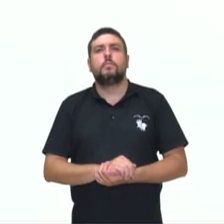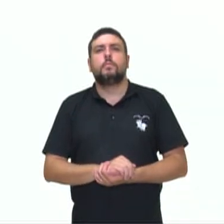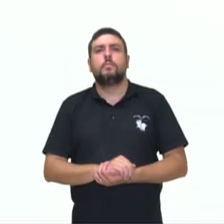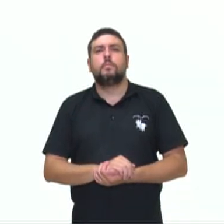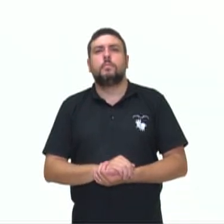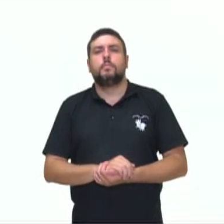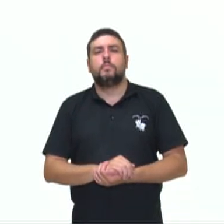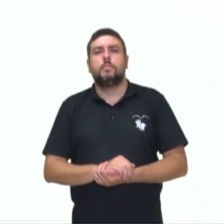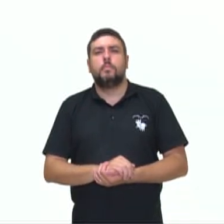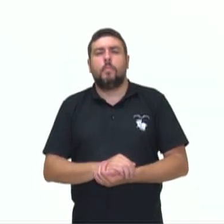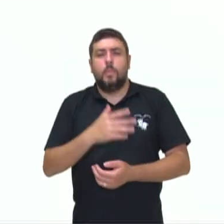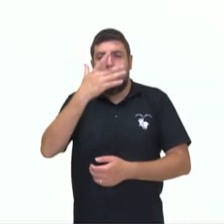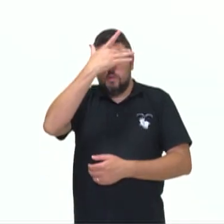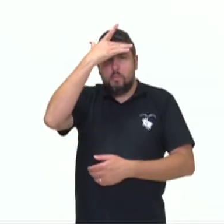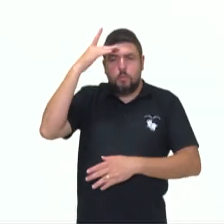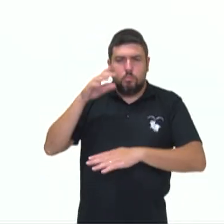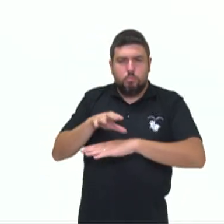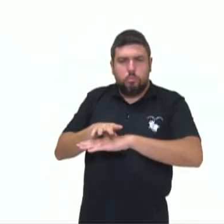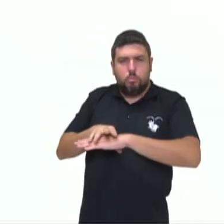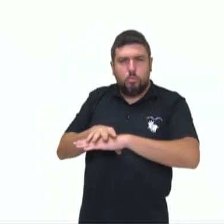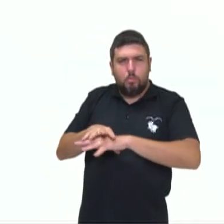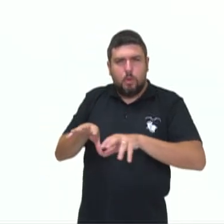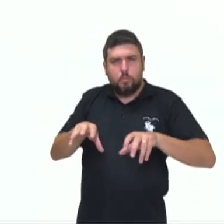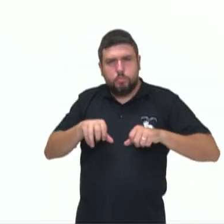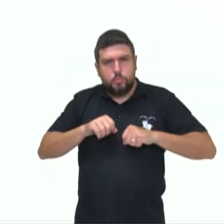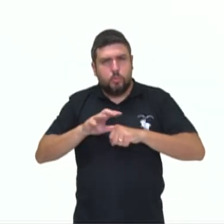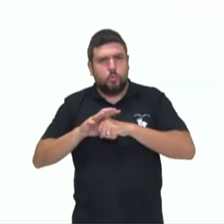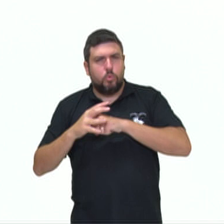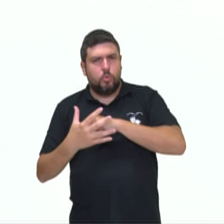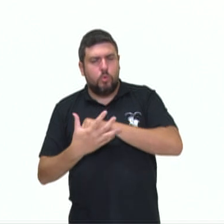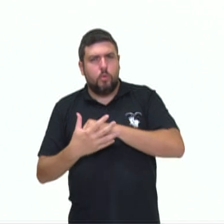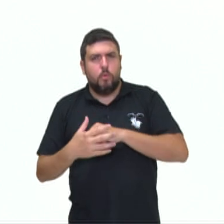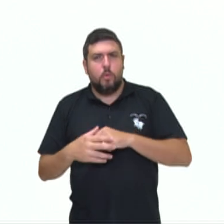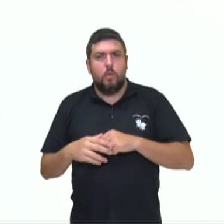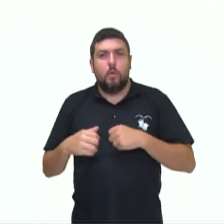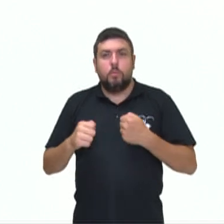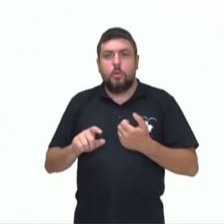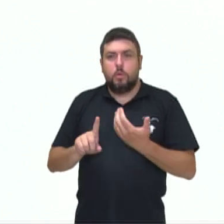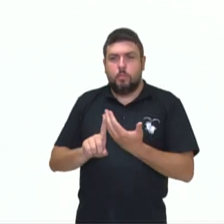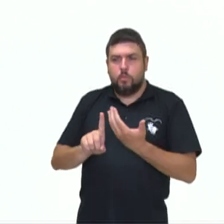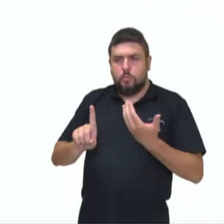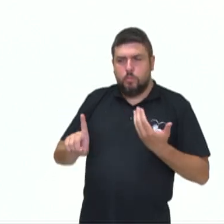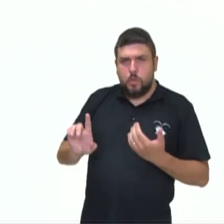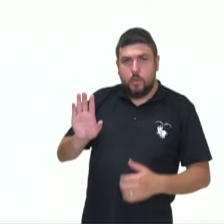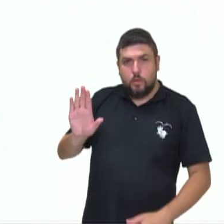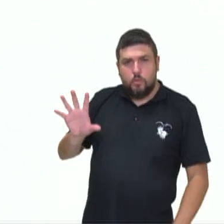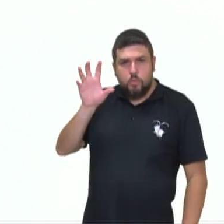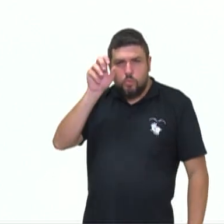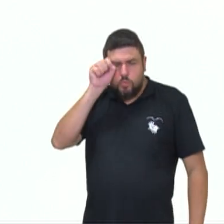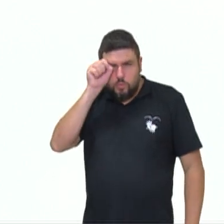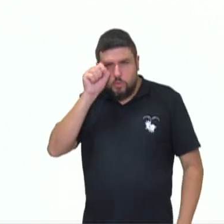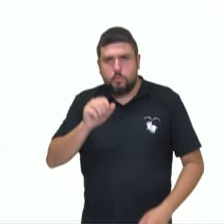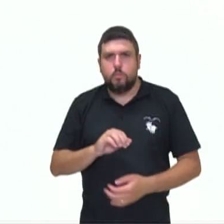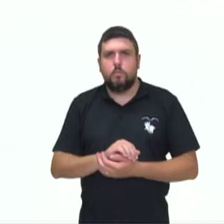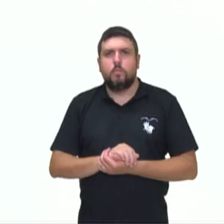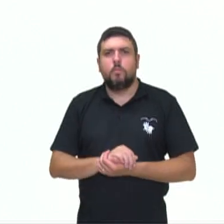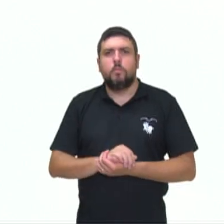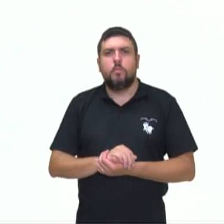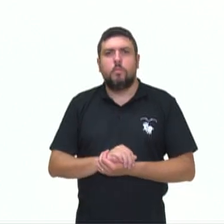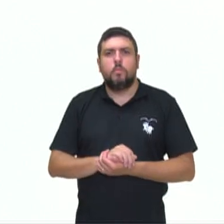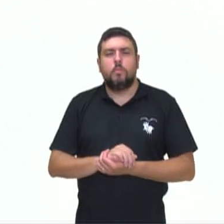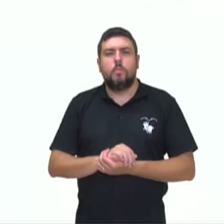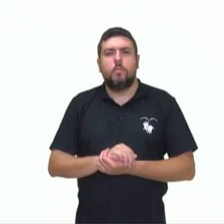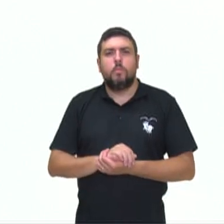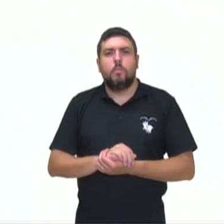A pessoa doente de Covid-19 deve ficar isolada em um quarto. Como